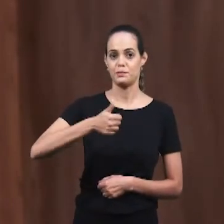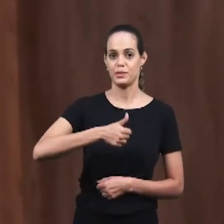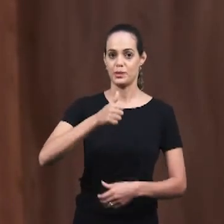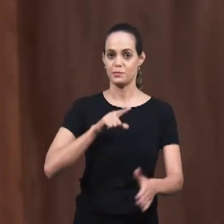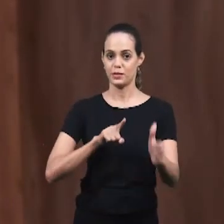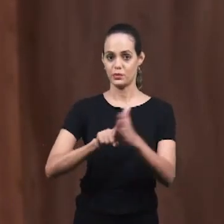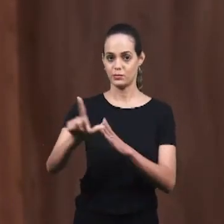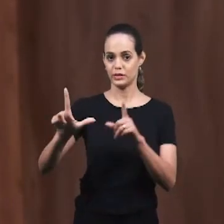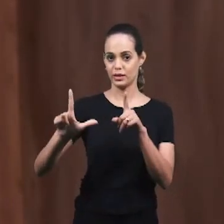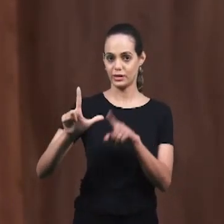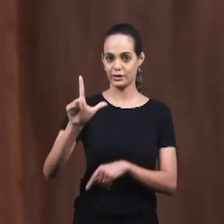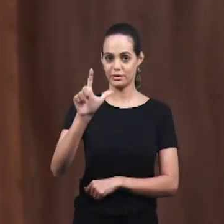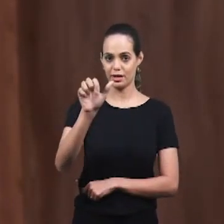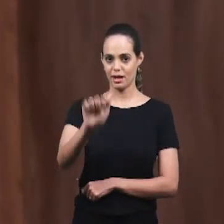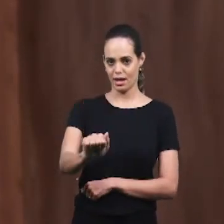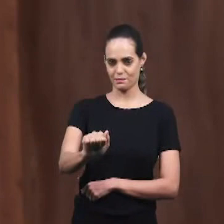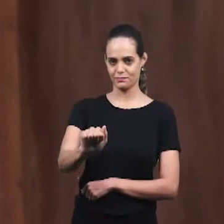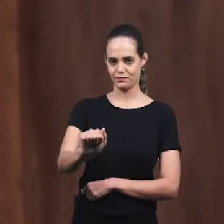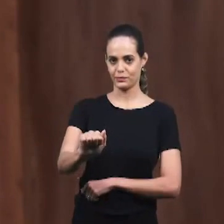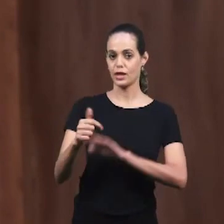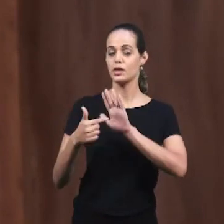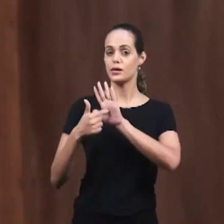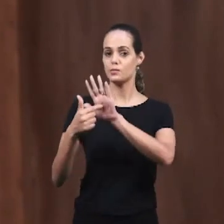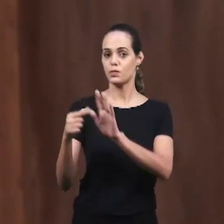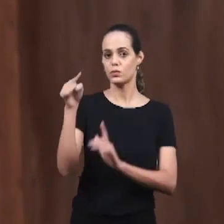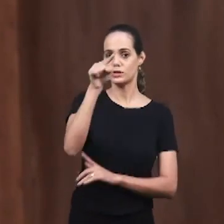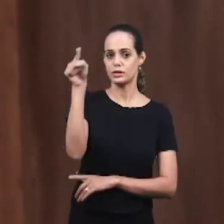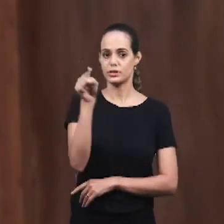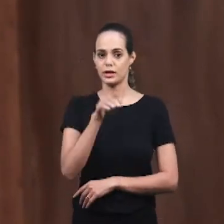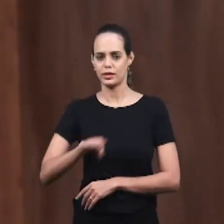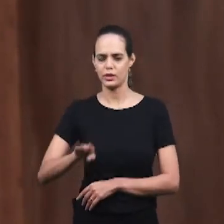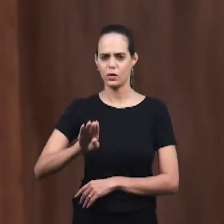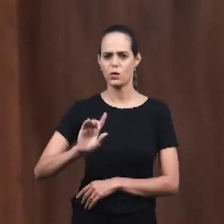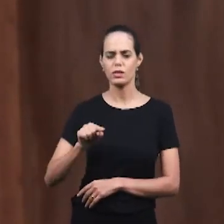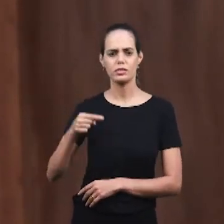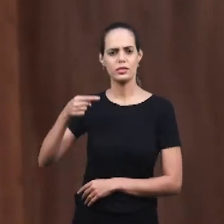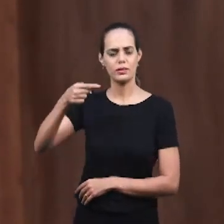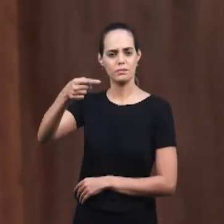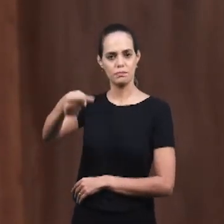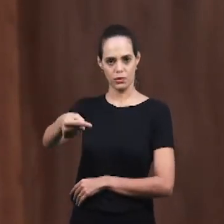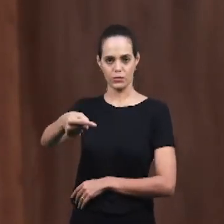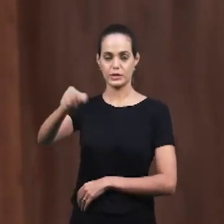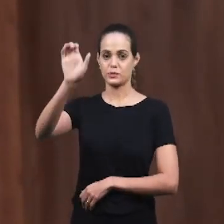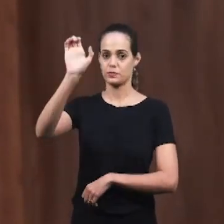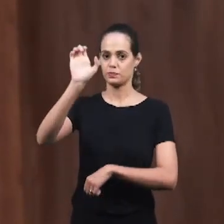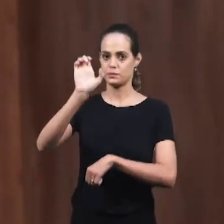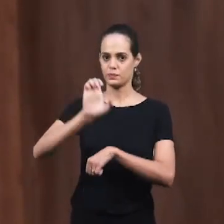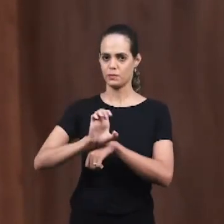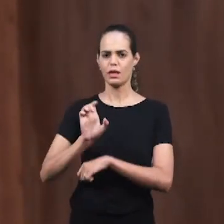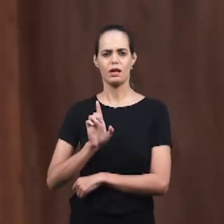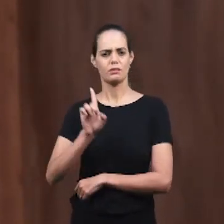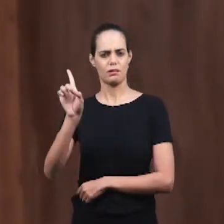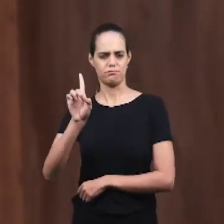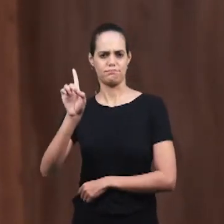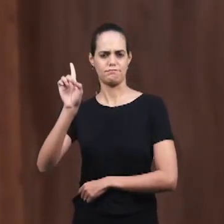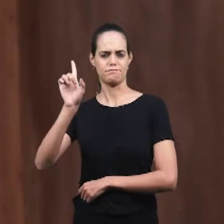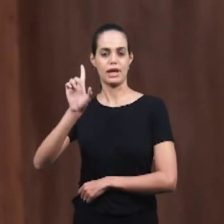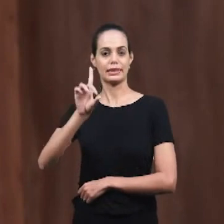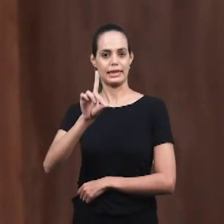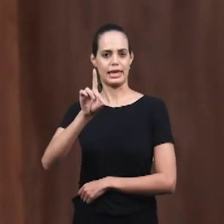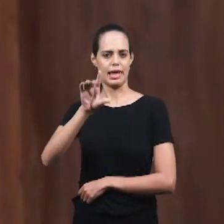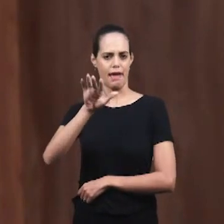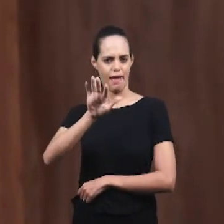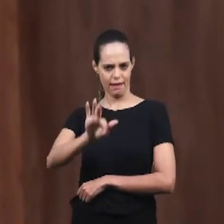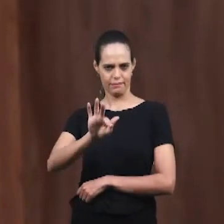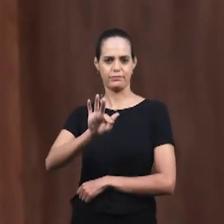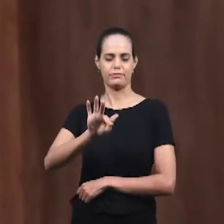primeira pergunta, letra A, relacionada a Zaqueu. E depois vamos para o Distrito Federal, lá em Brasília, onde ali a irmã